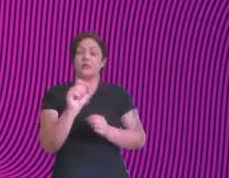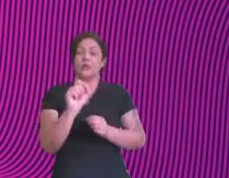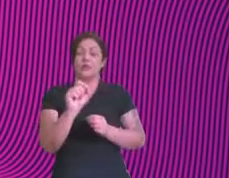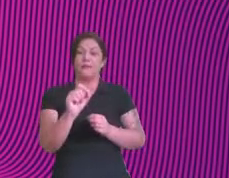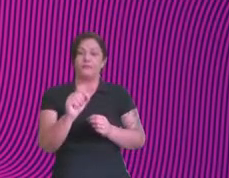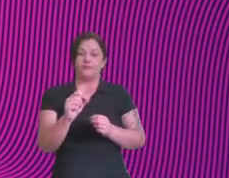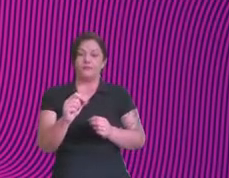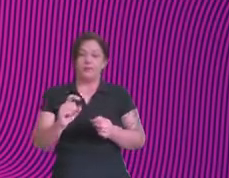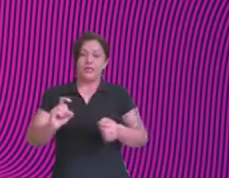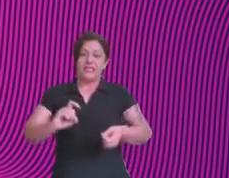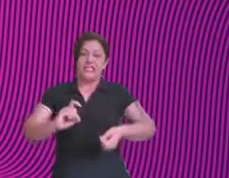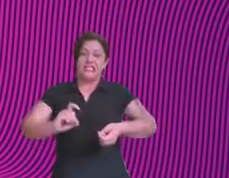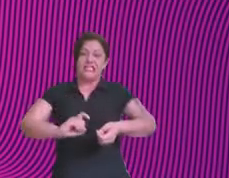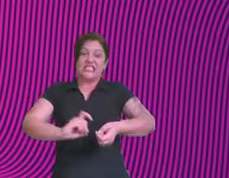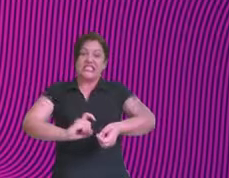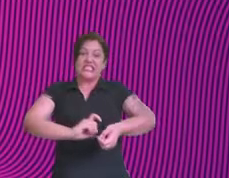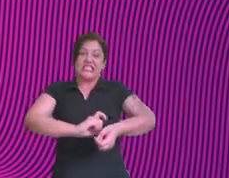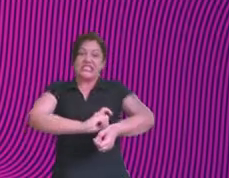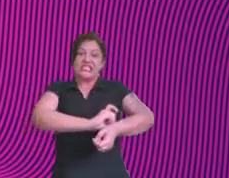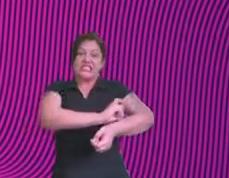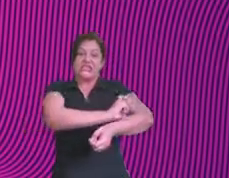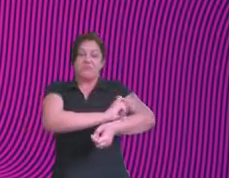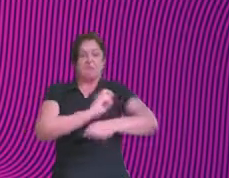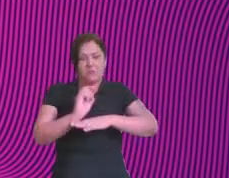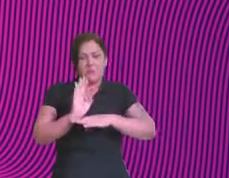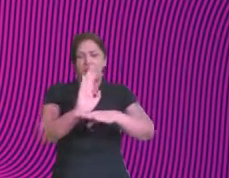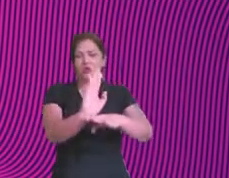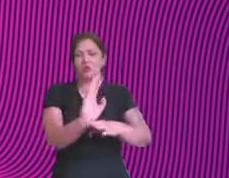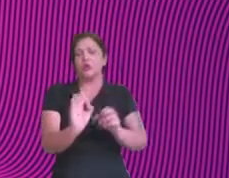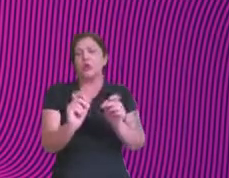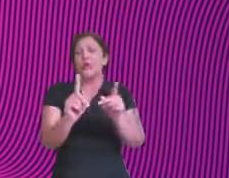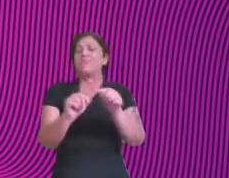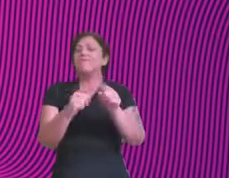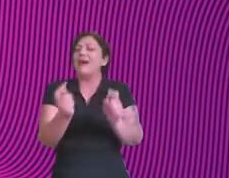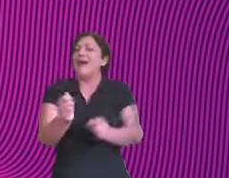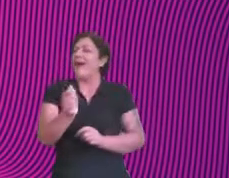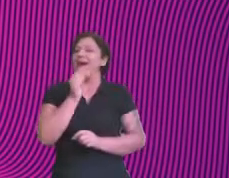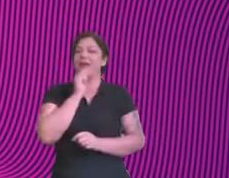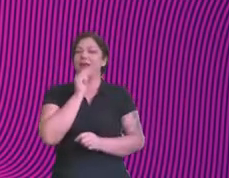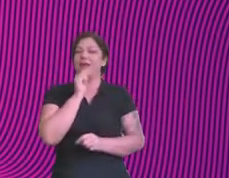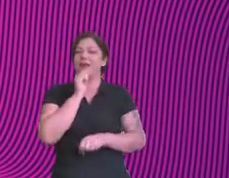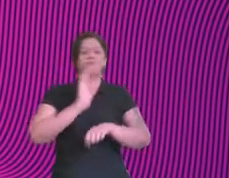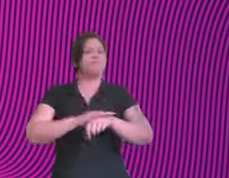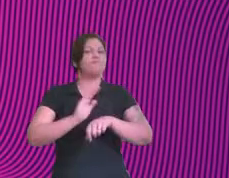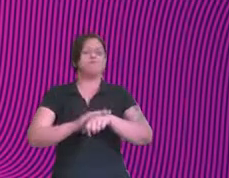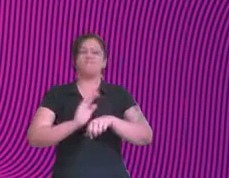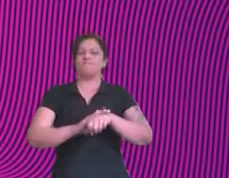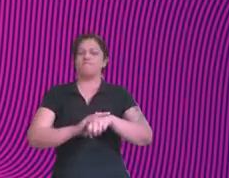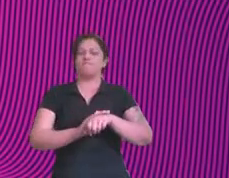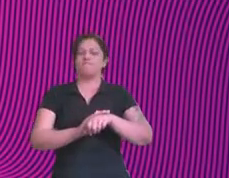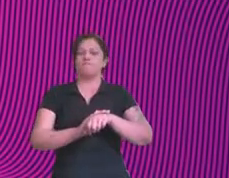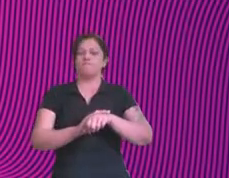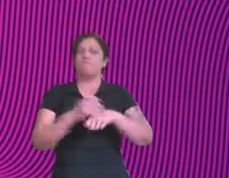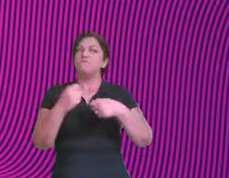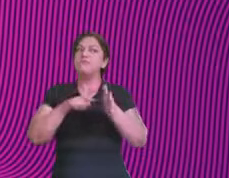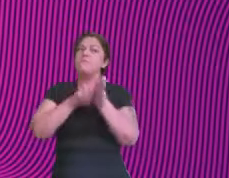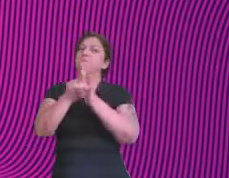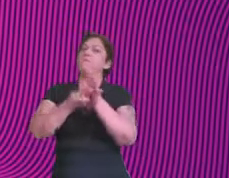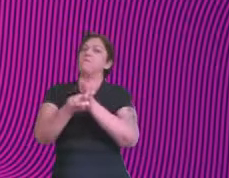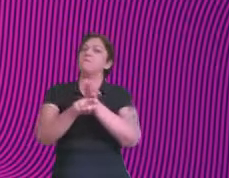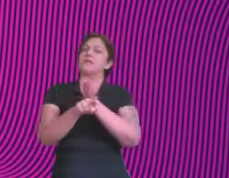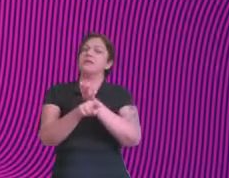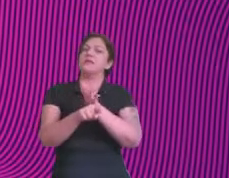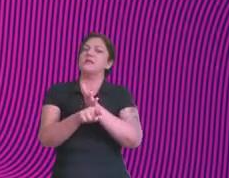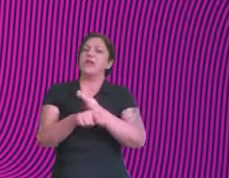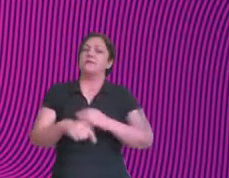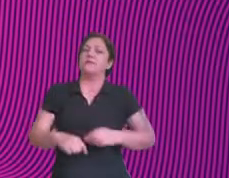device aí que está vindo para poder ajudar, talvez, no manejo dessas pacientes, por enquanto, paliativas, né? Não vem com intuito curativo, mas no manejo